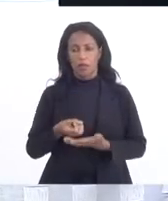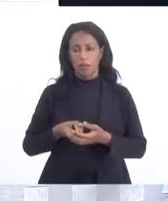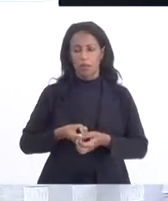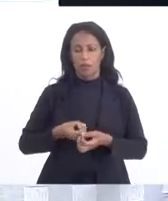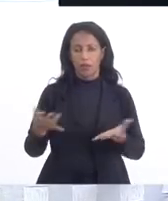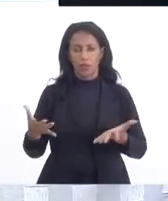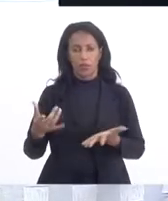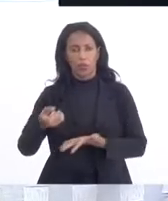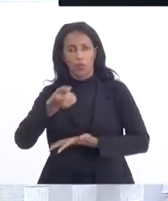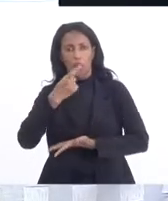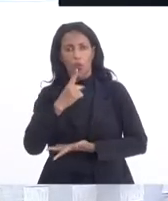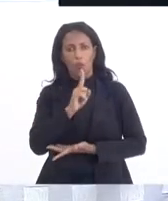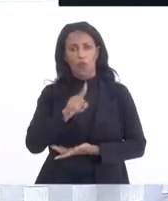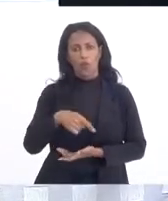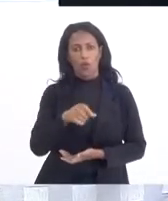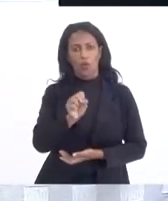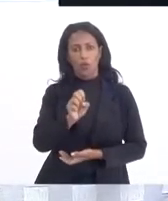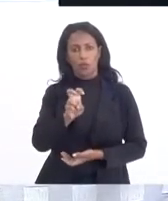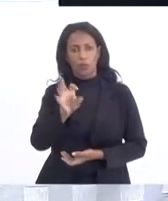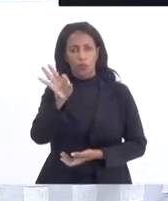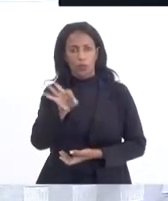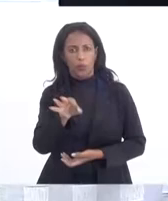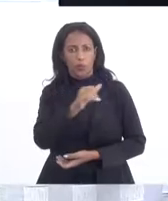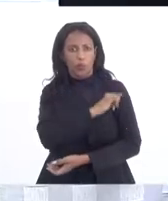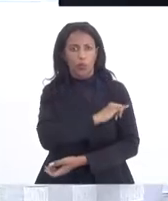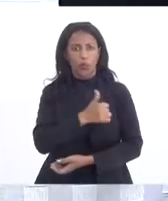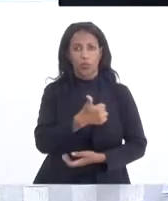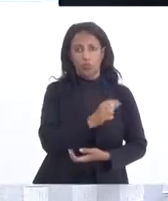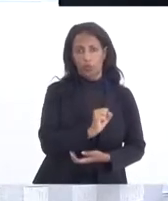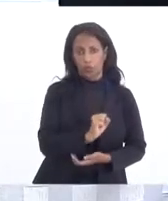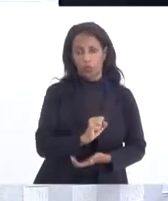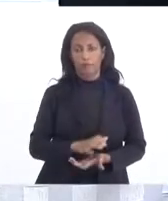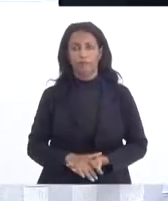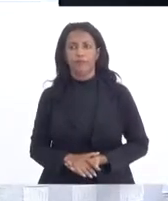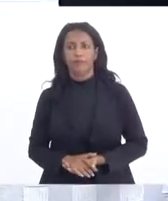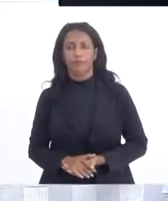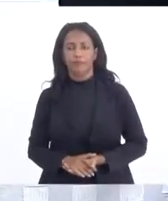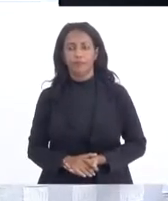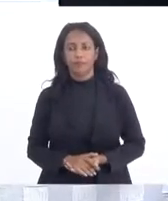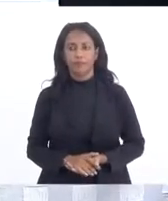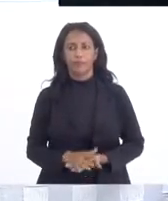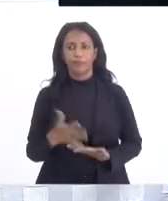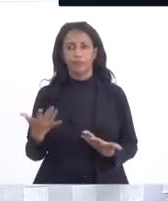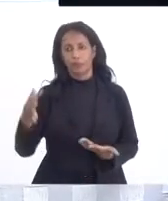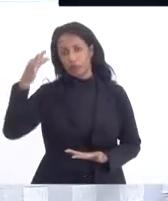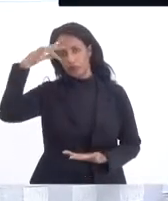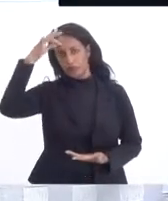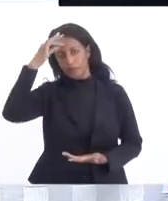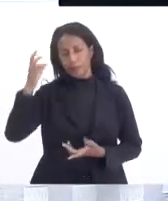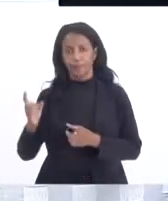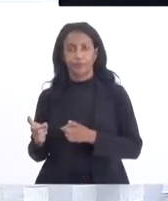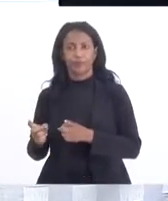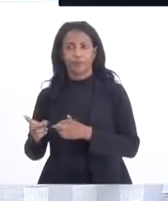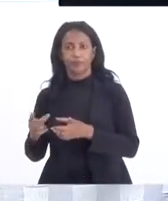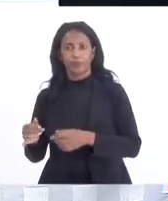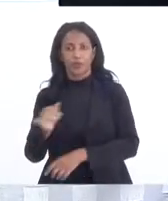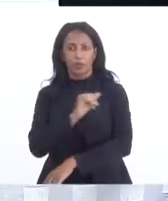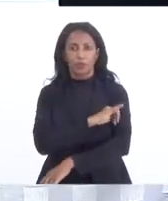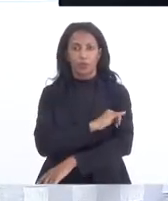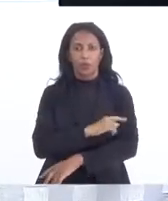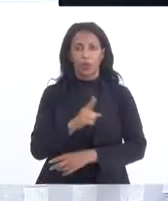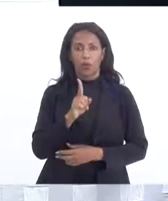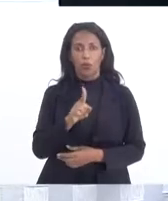remédio é 1,85%, o Rio de Janeiro, 18%. Quando o Espírito Santo vende para o Rio,